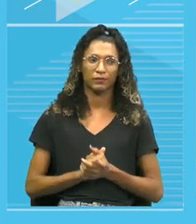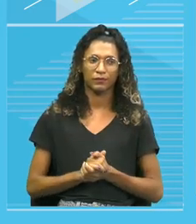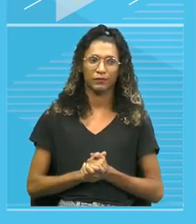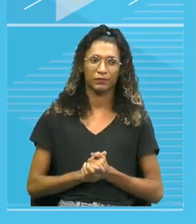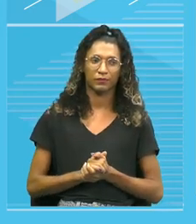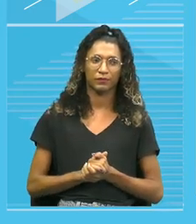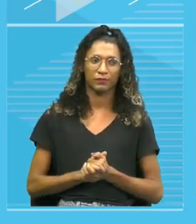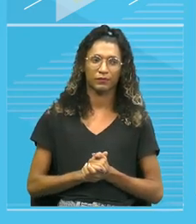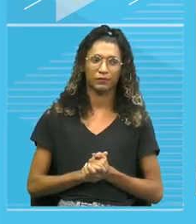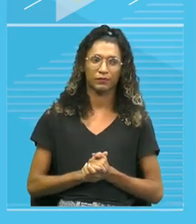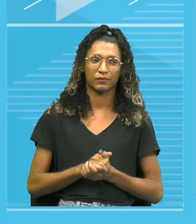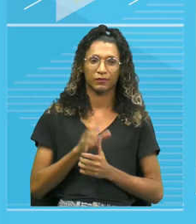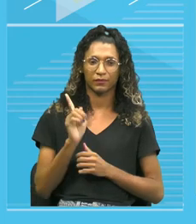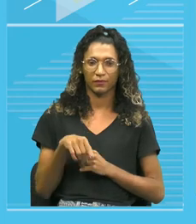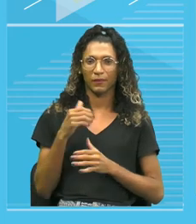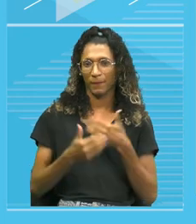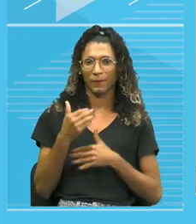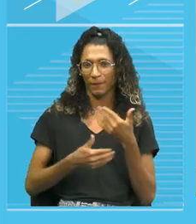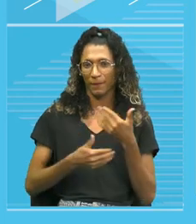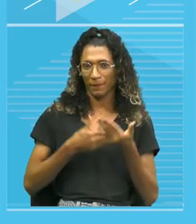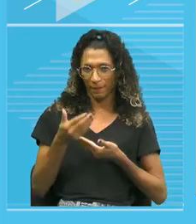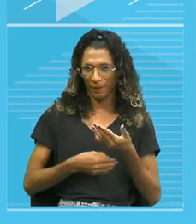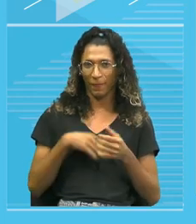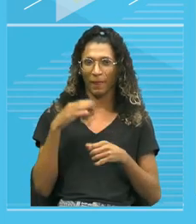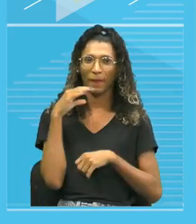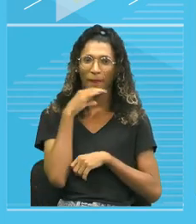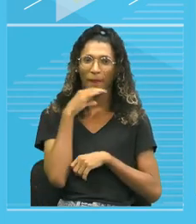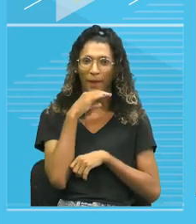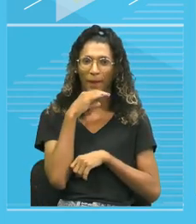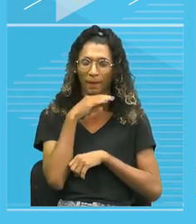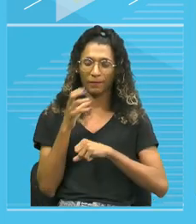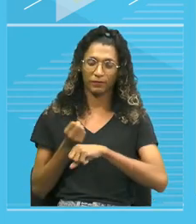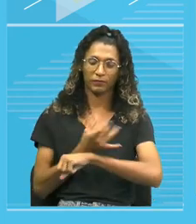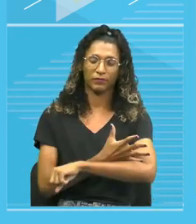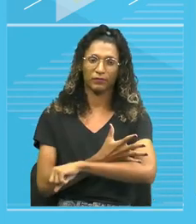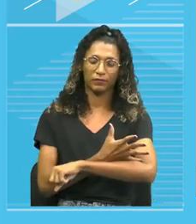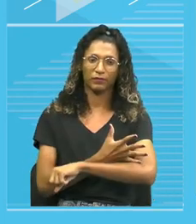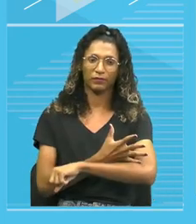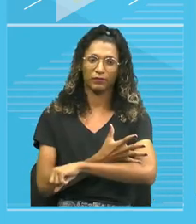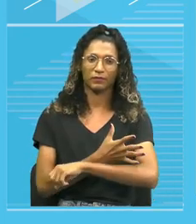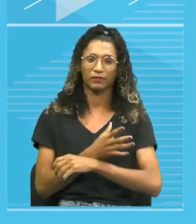um processo exotérmico sinalzinho negativo aqui ó